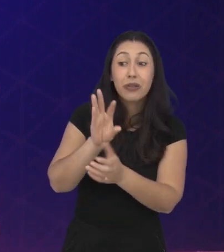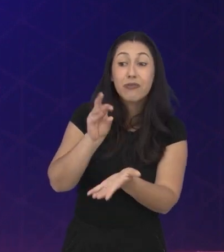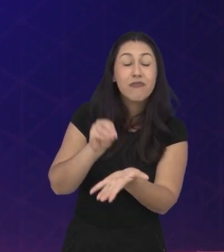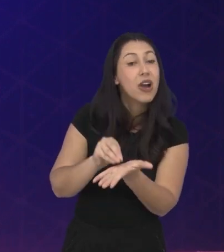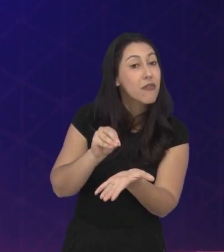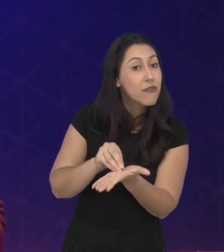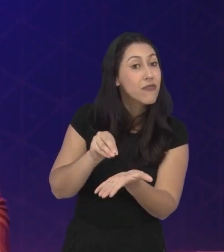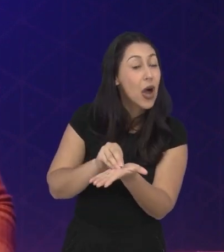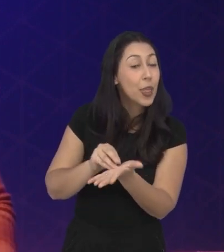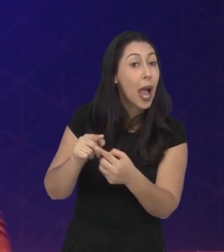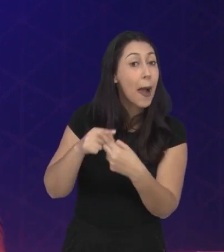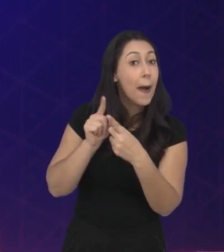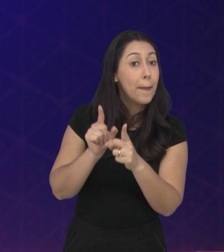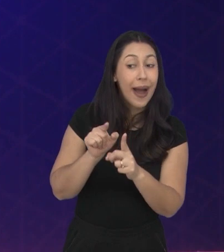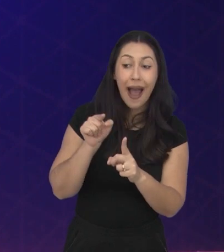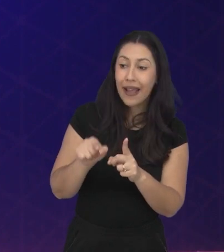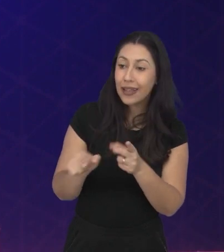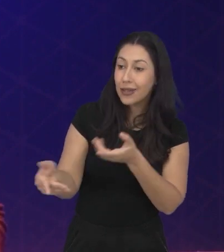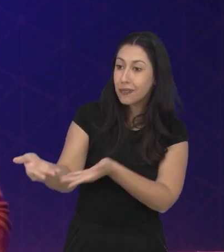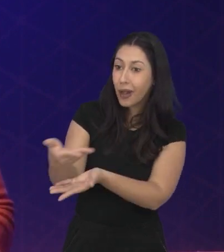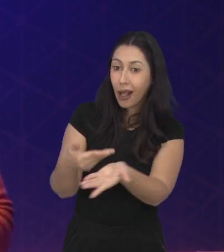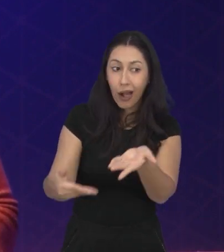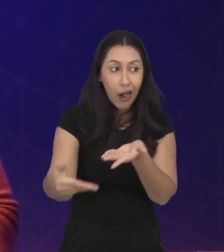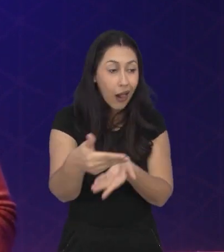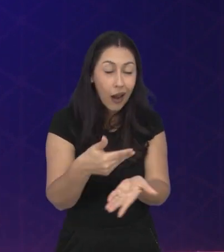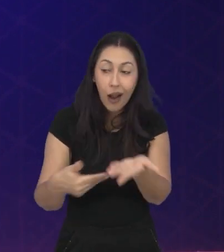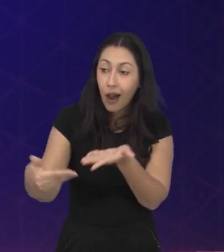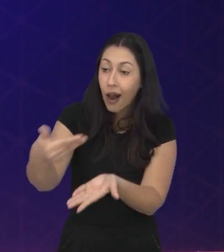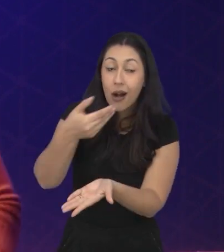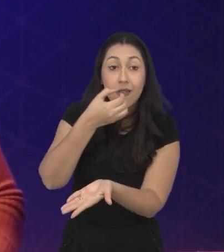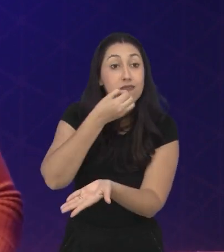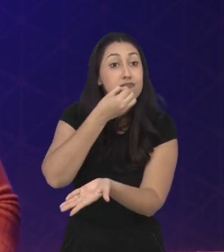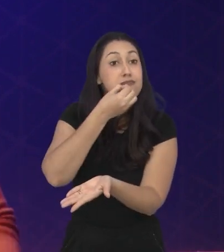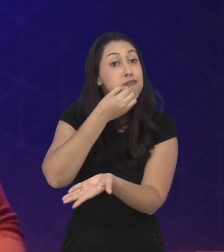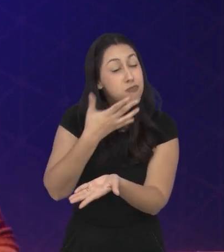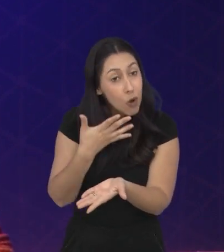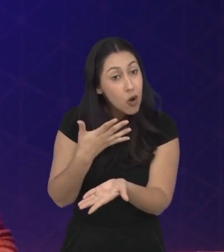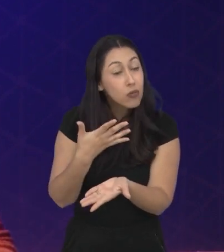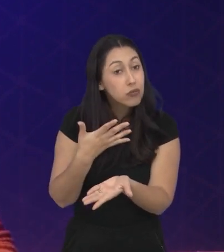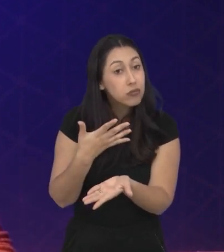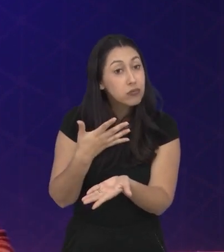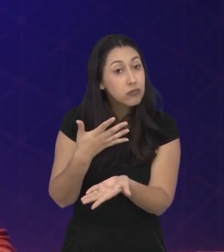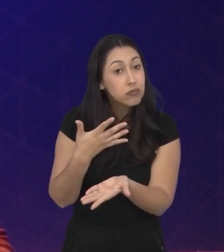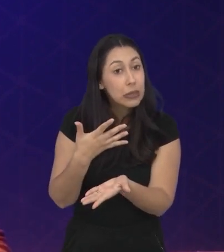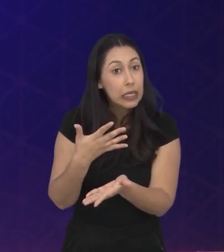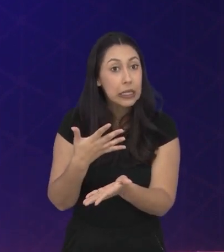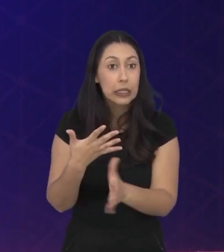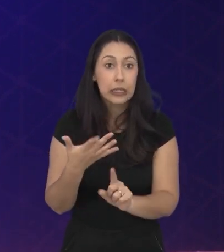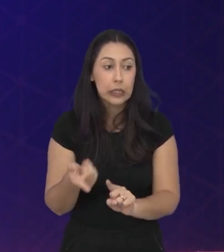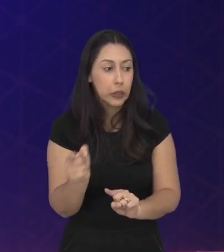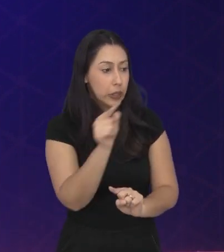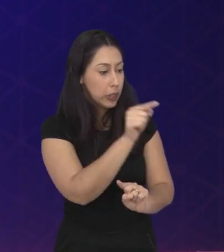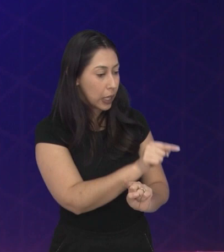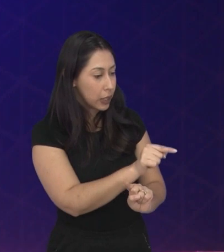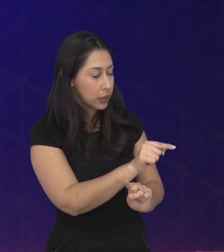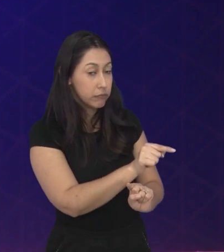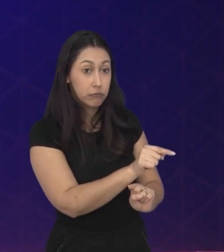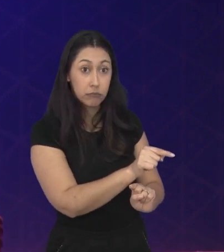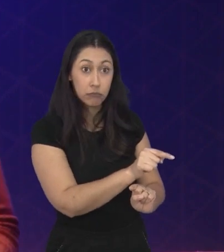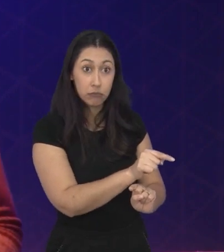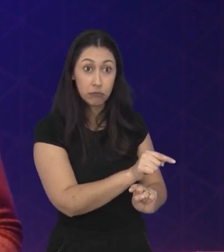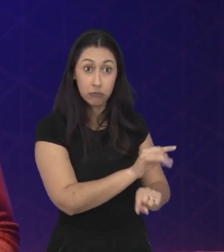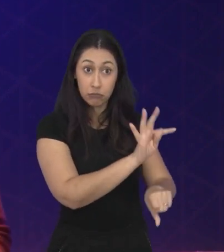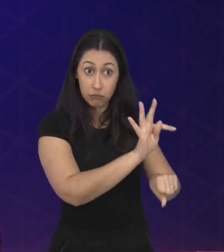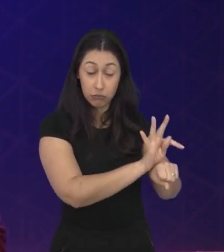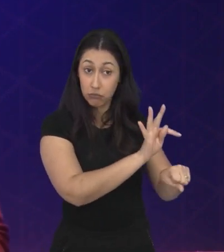com as pessoas, que é uma boa pessoa, mas que às vezes, né, não tem um bom desempenho técnico, ou às vezes vai preferir